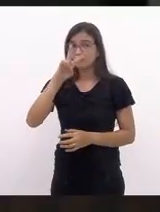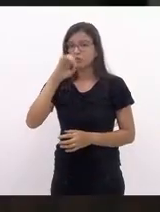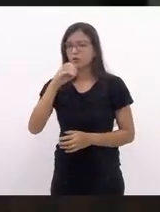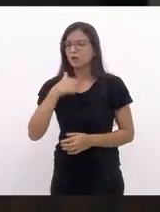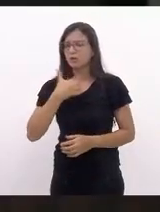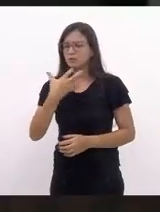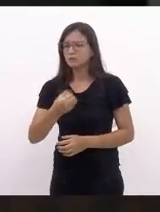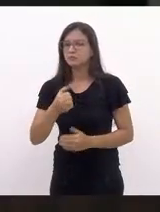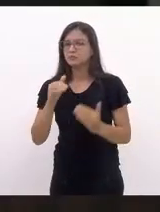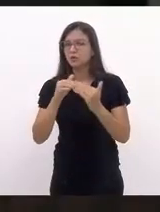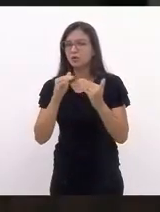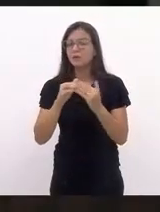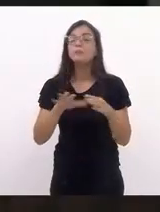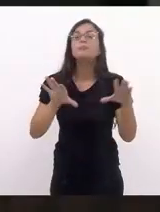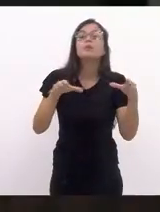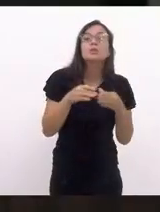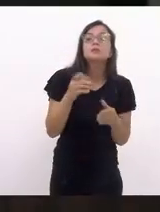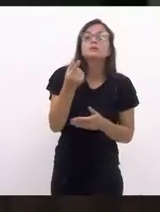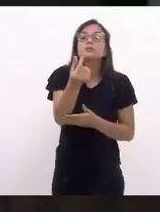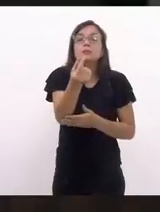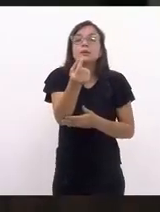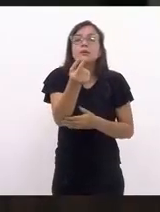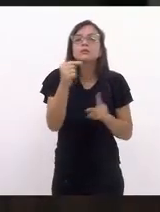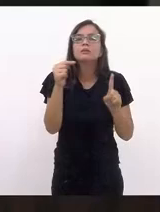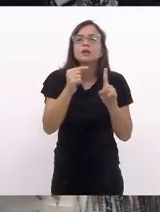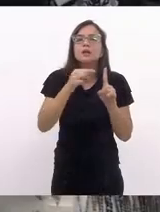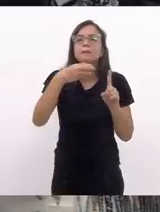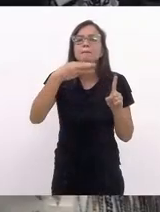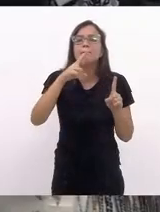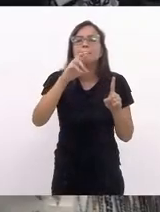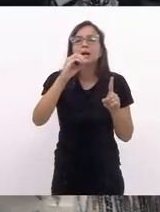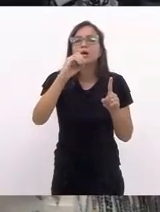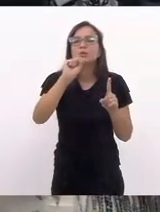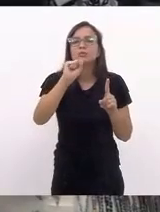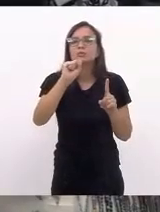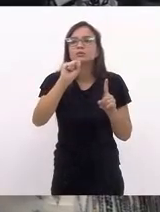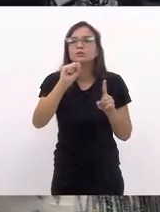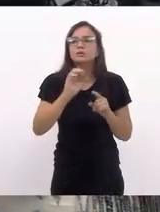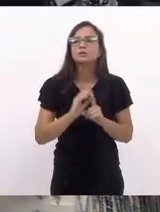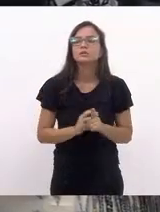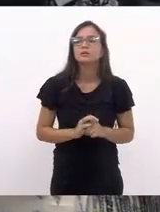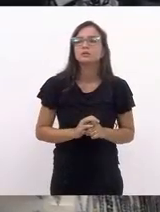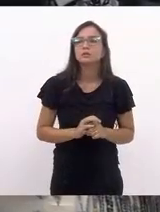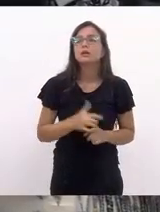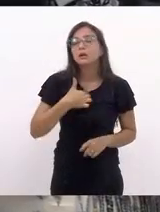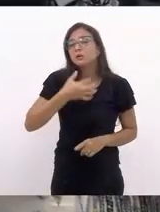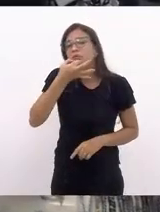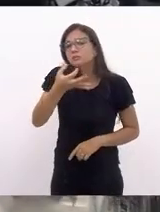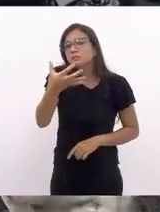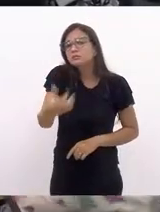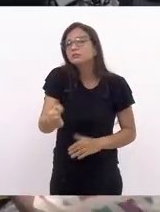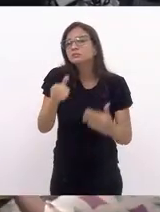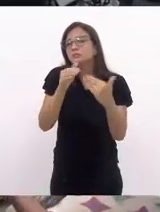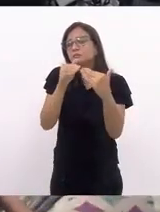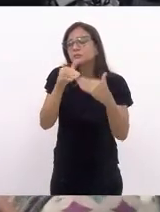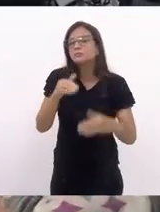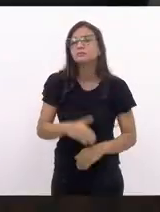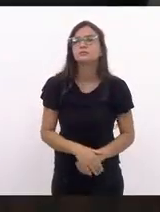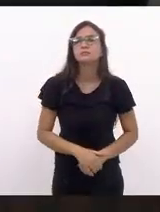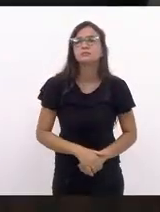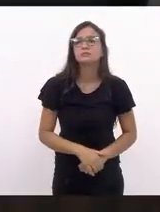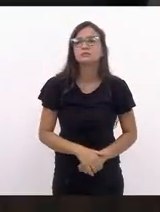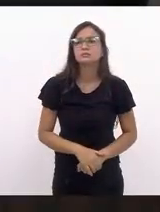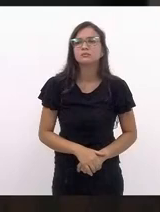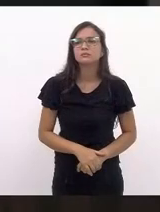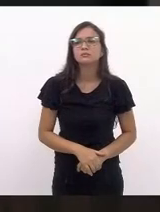que são de orçamento Deputado Marco de milha né para parecer favorável aos dentes